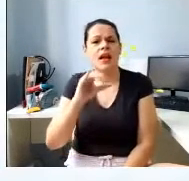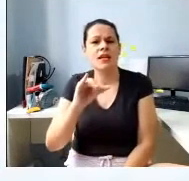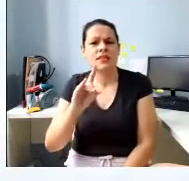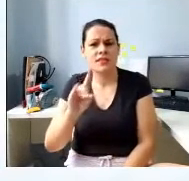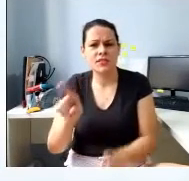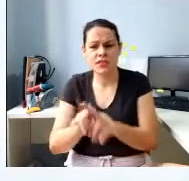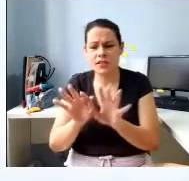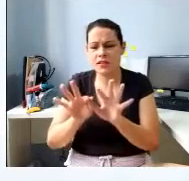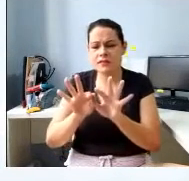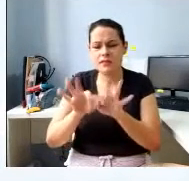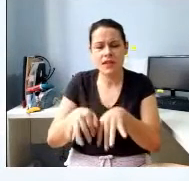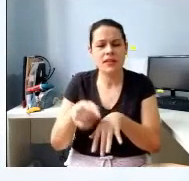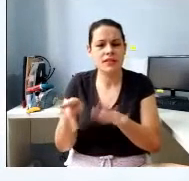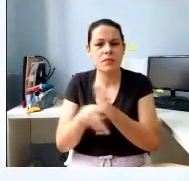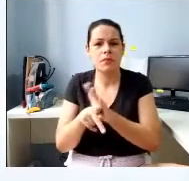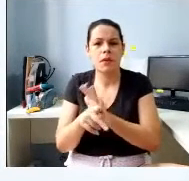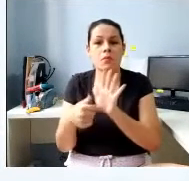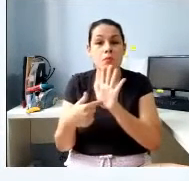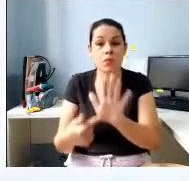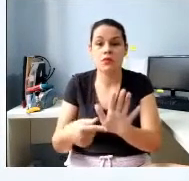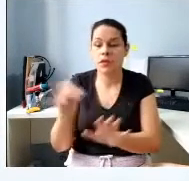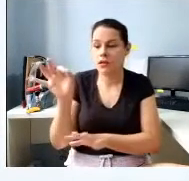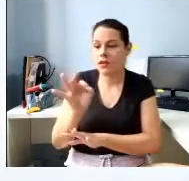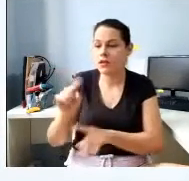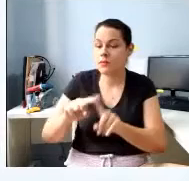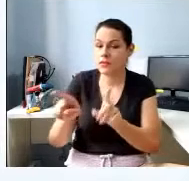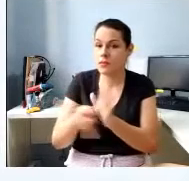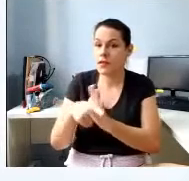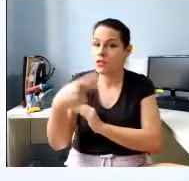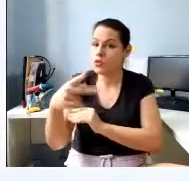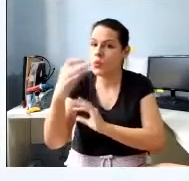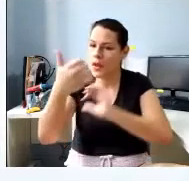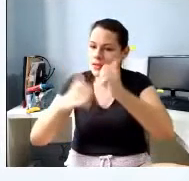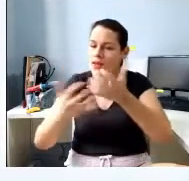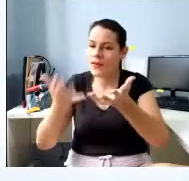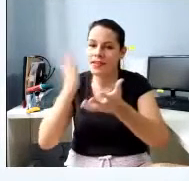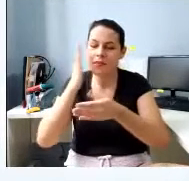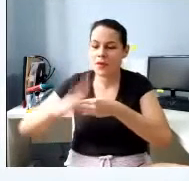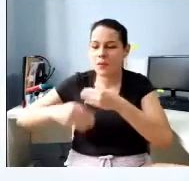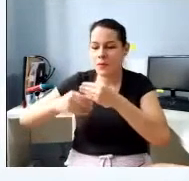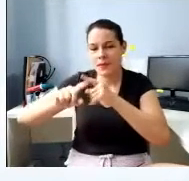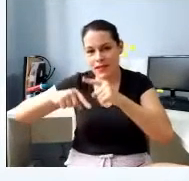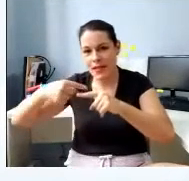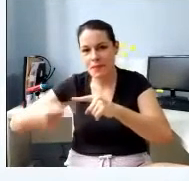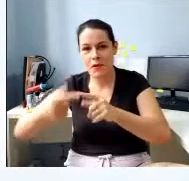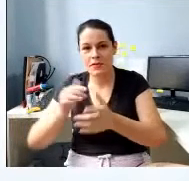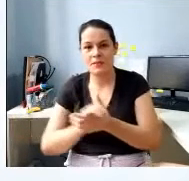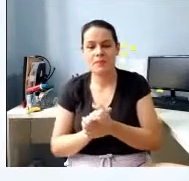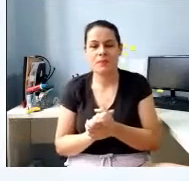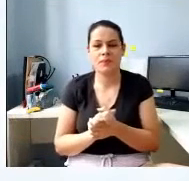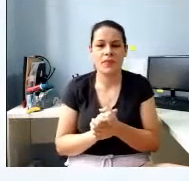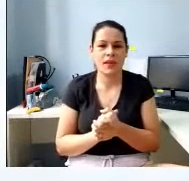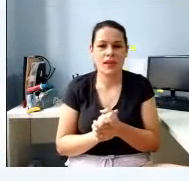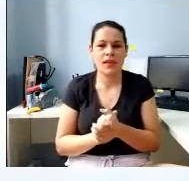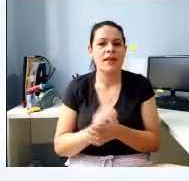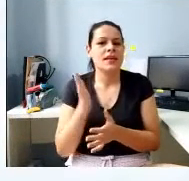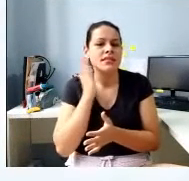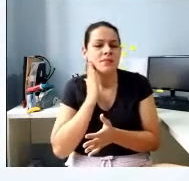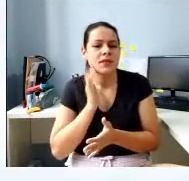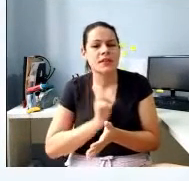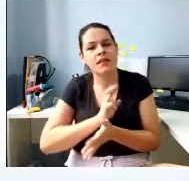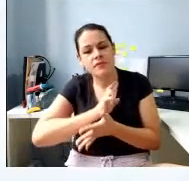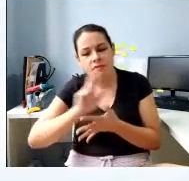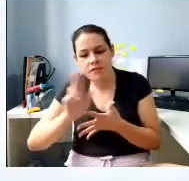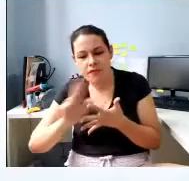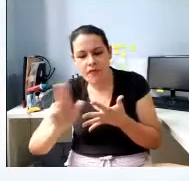aqui um dado, mas também depois pode seguir tranquilamente com sua análise. Entre várias posições que a gente acompanha